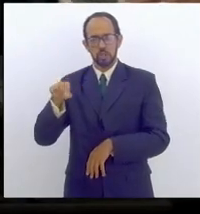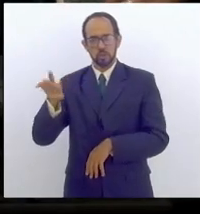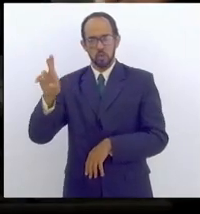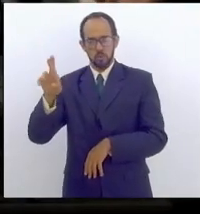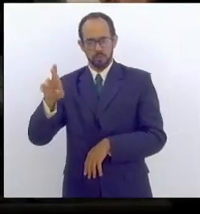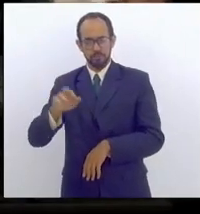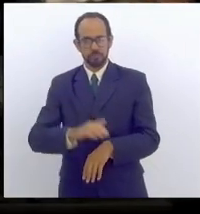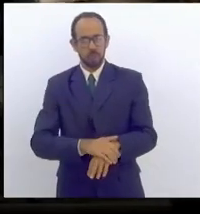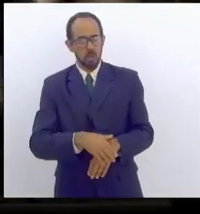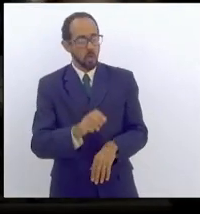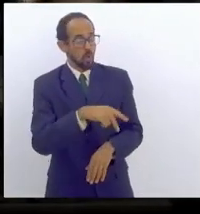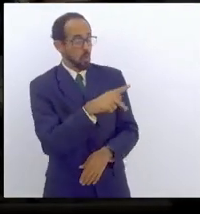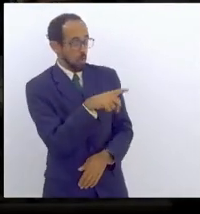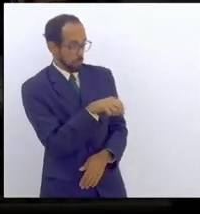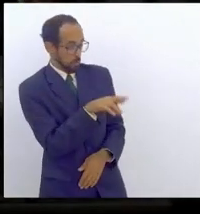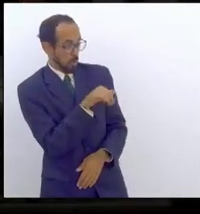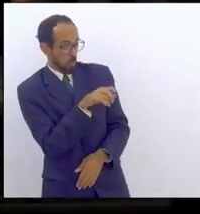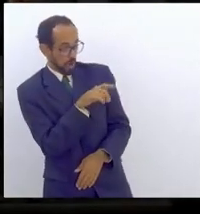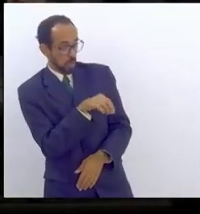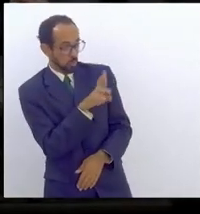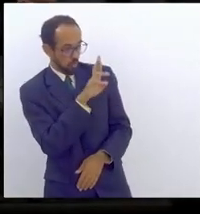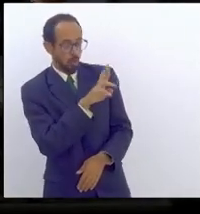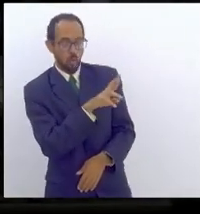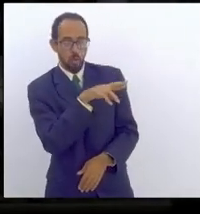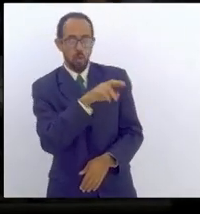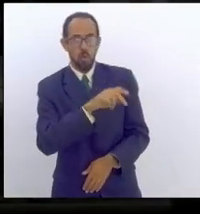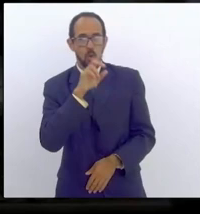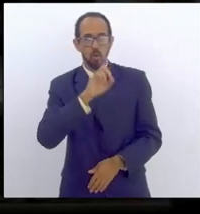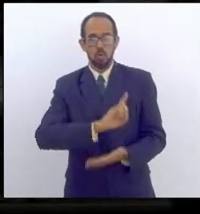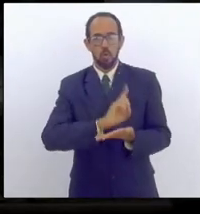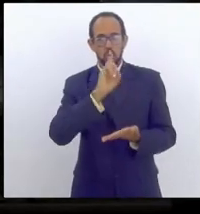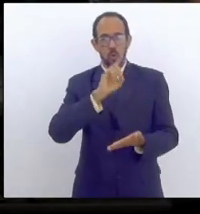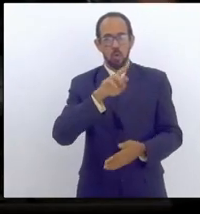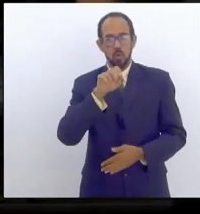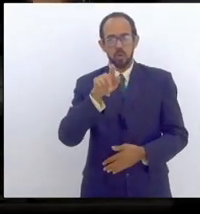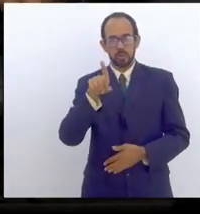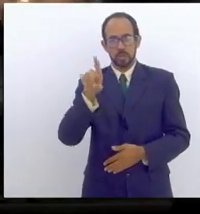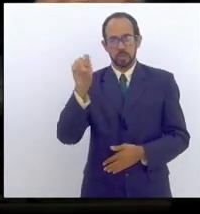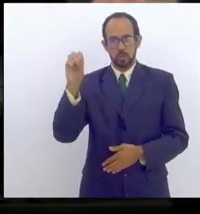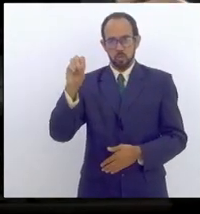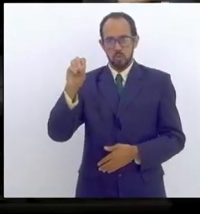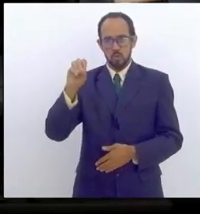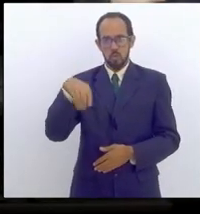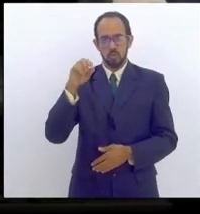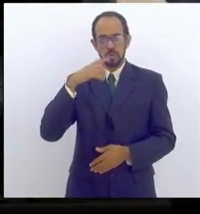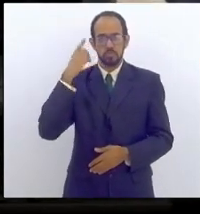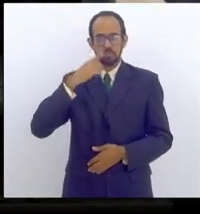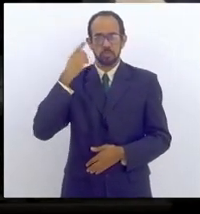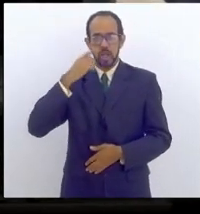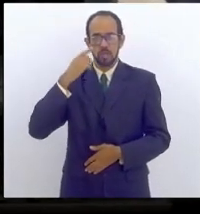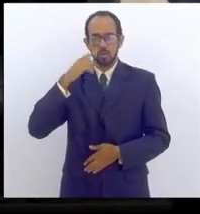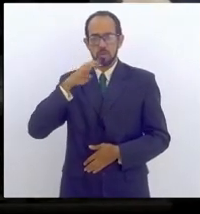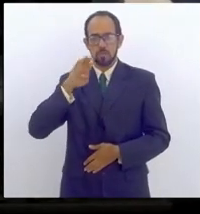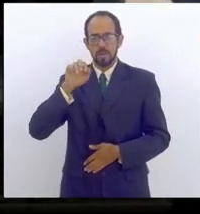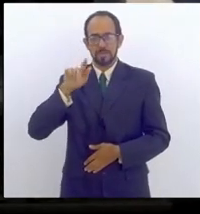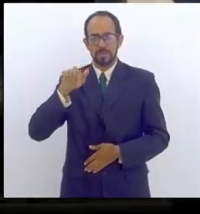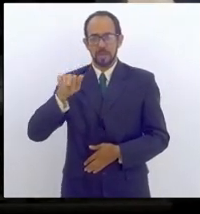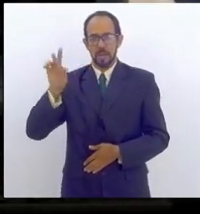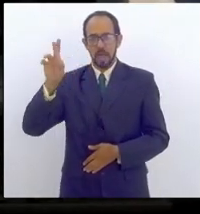Rodrigo, o deputado Bacelar e os deputados todos que estão aqui conosco, entendem